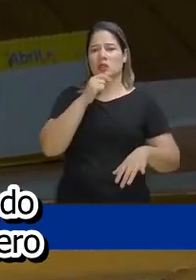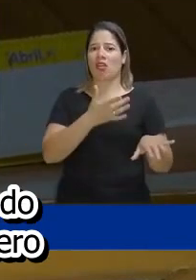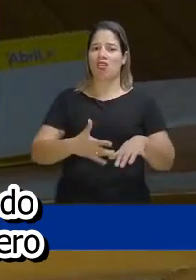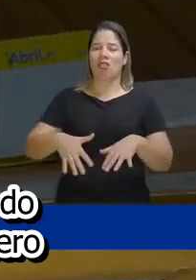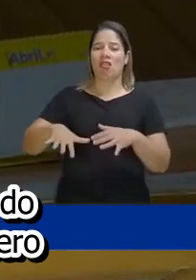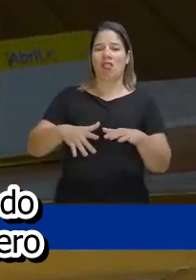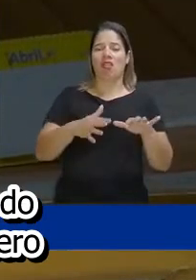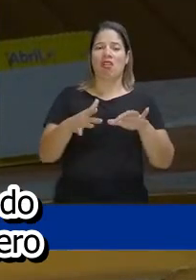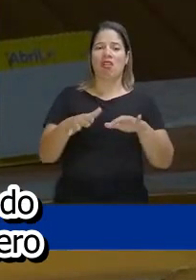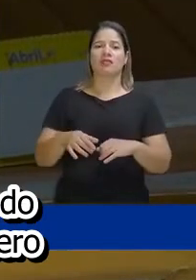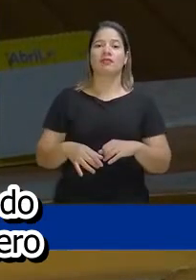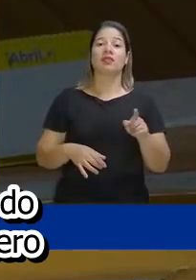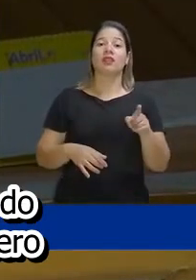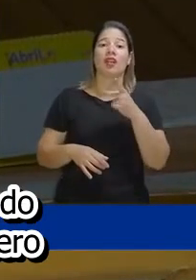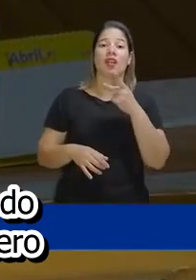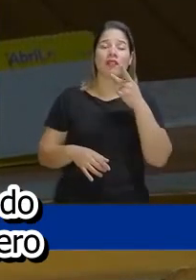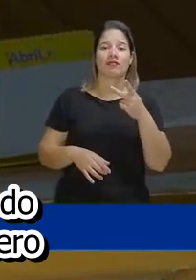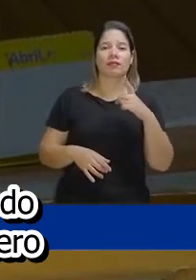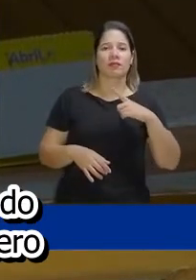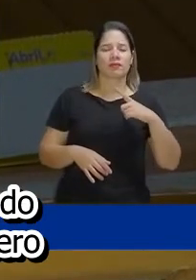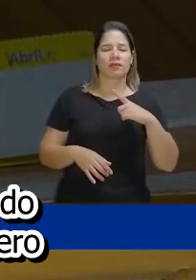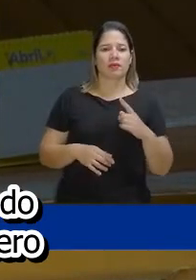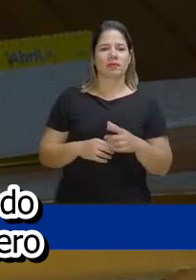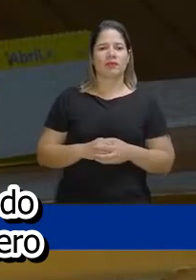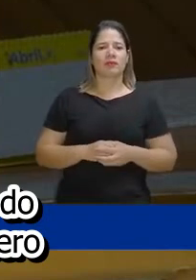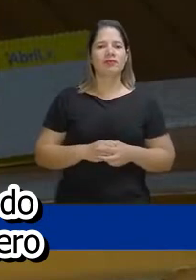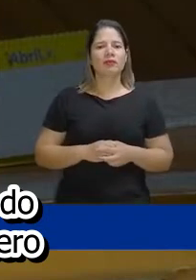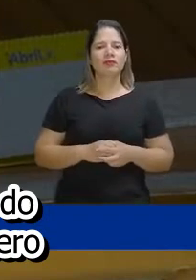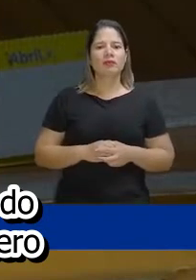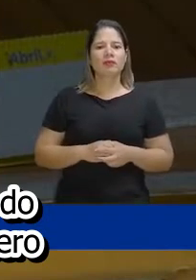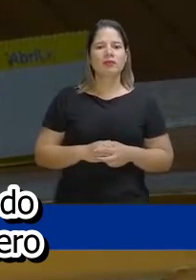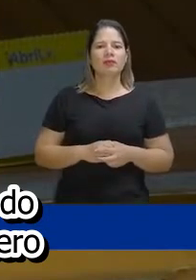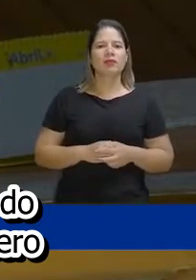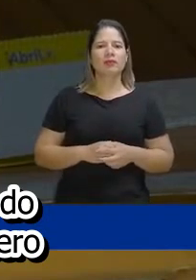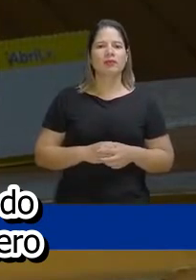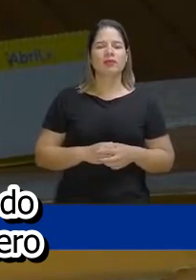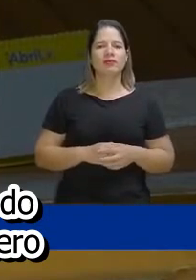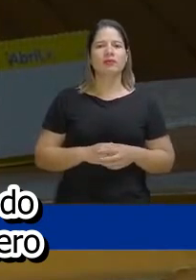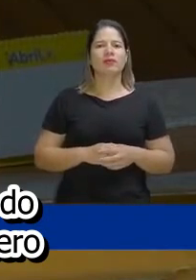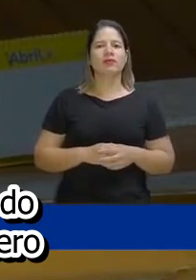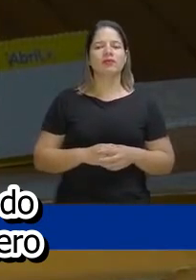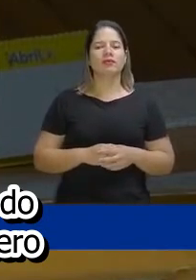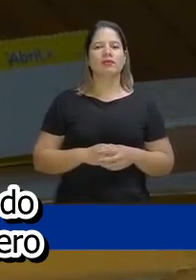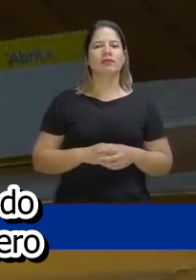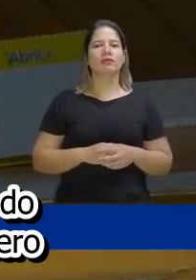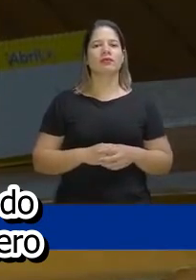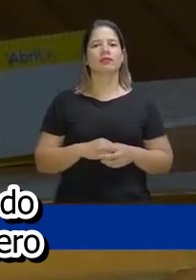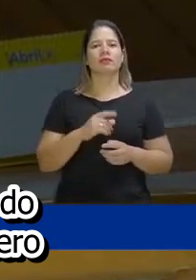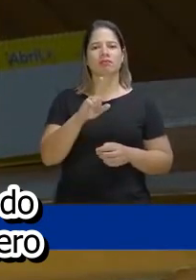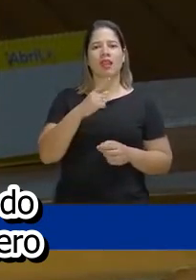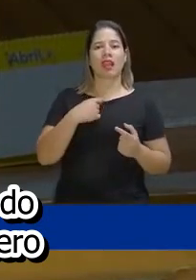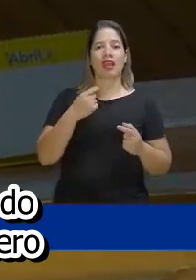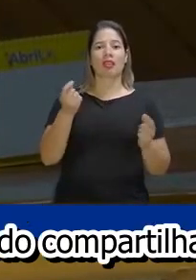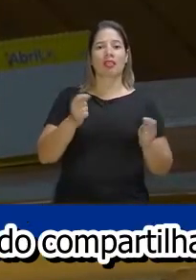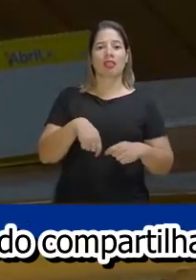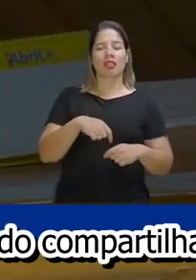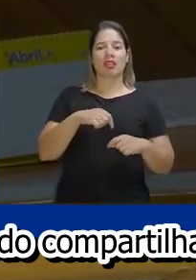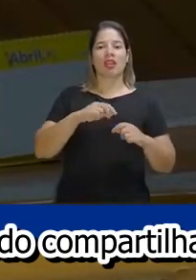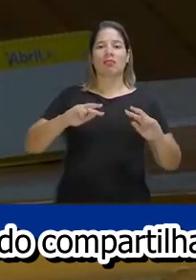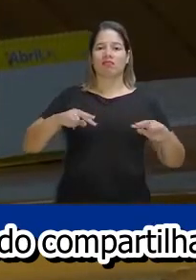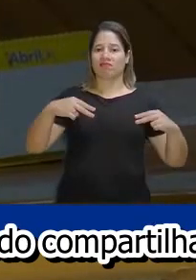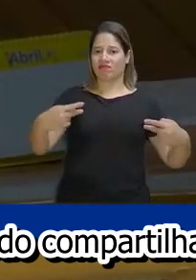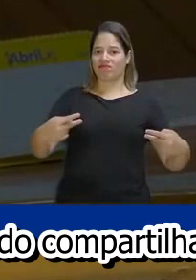que tem a AMATRA 4, Associação dos Magistrados do Trabalho, ela disponibilizou um link lá com o número